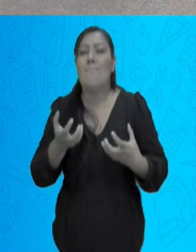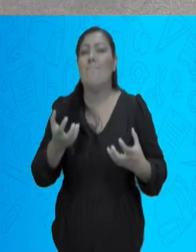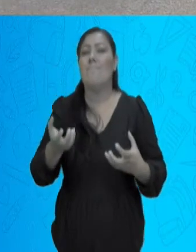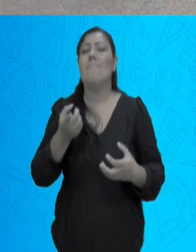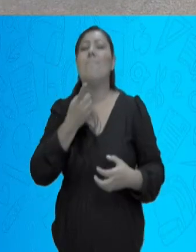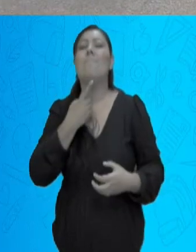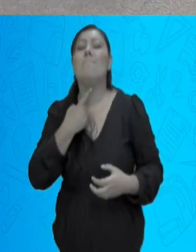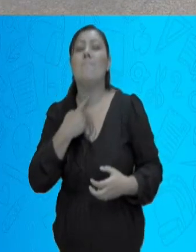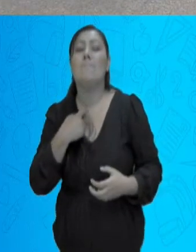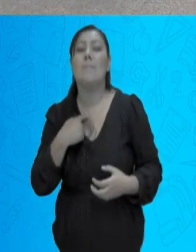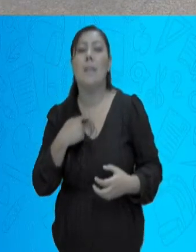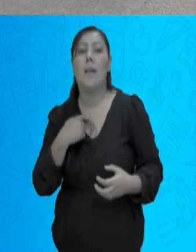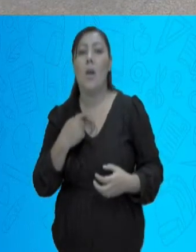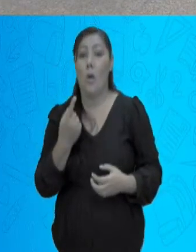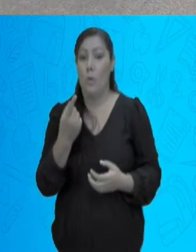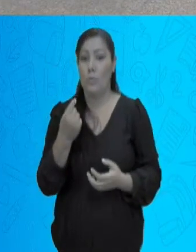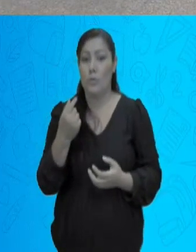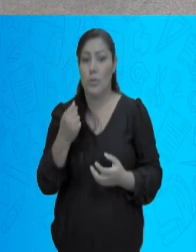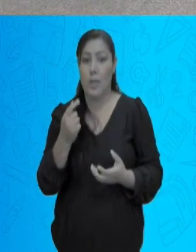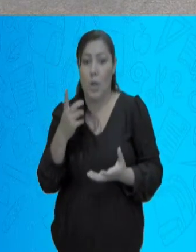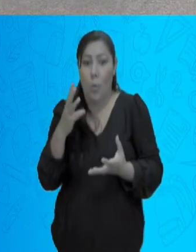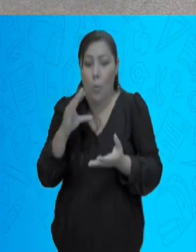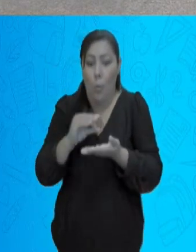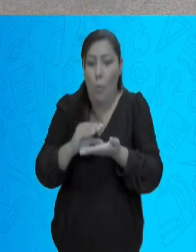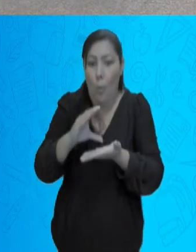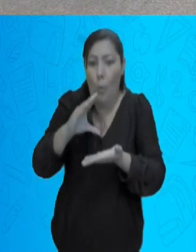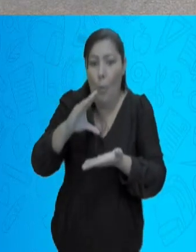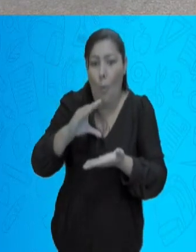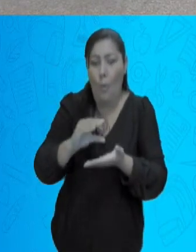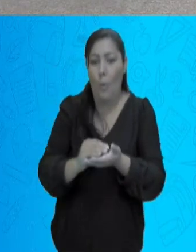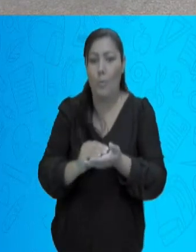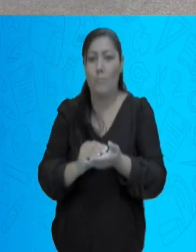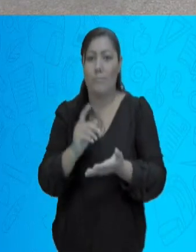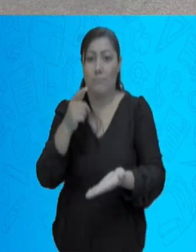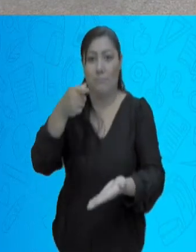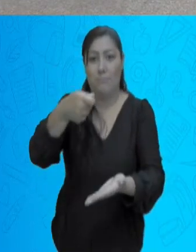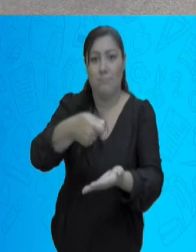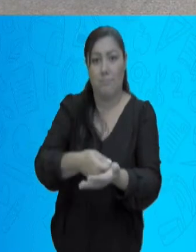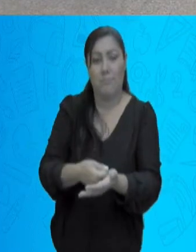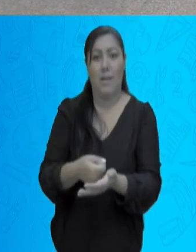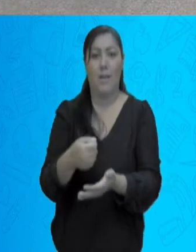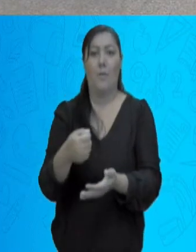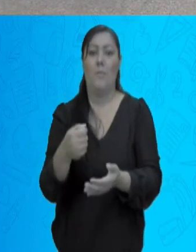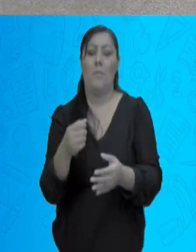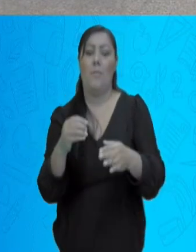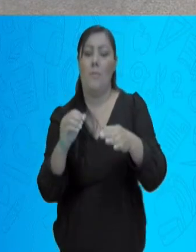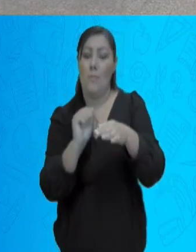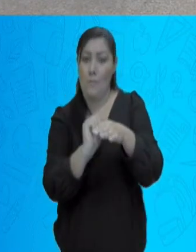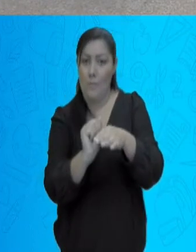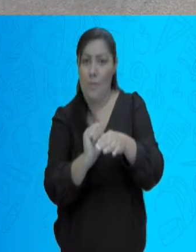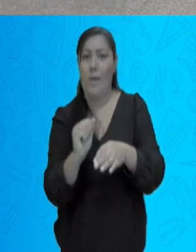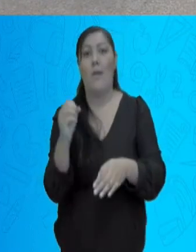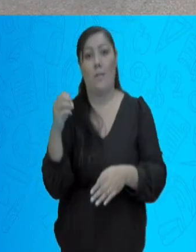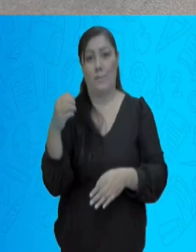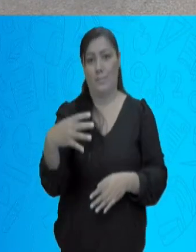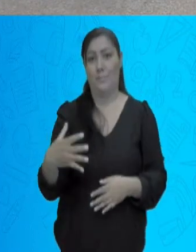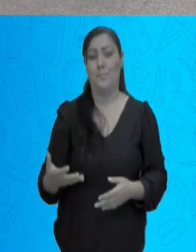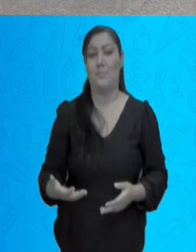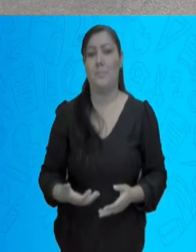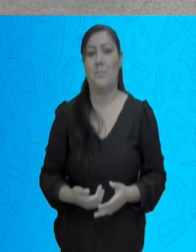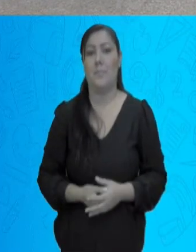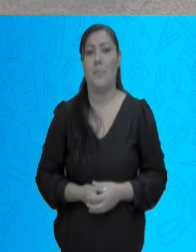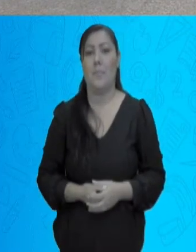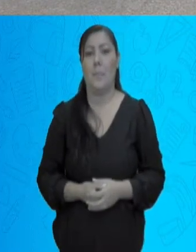novo tênis. Olha o querer. O querer é o nome dessa vontade intensa que a Maria,